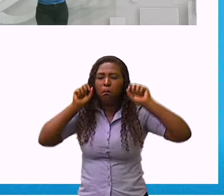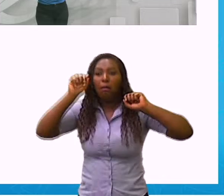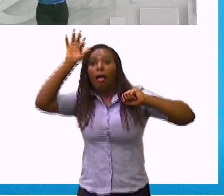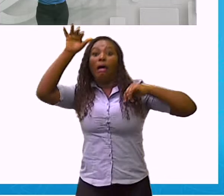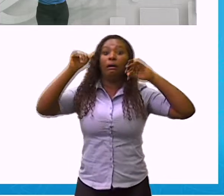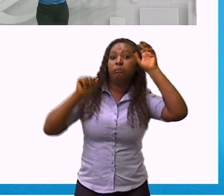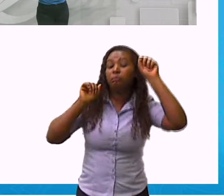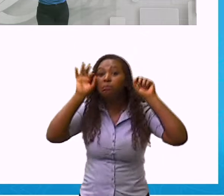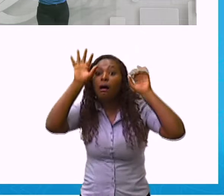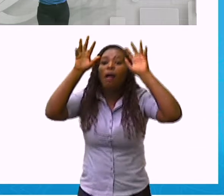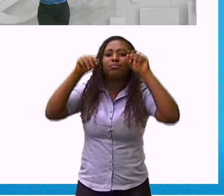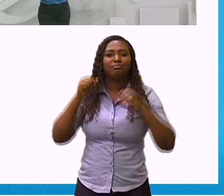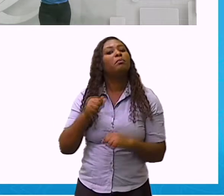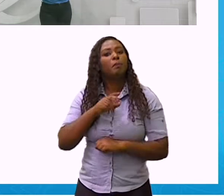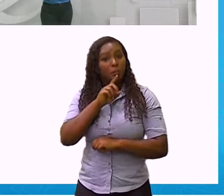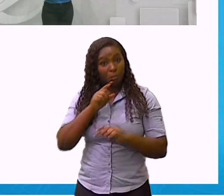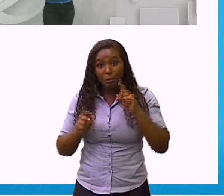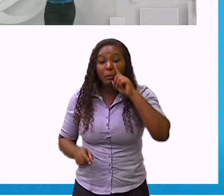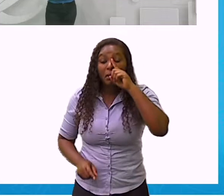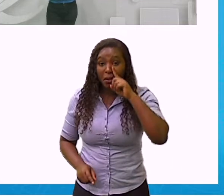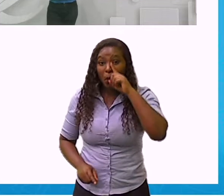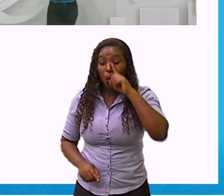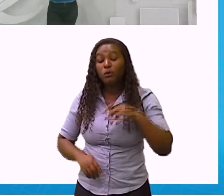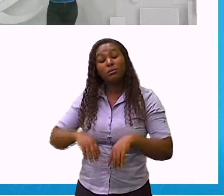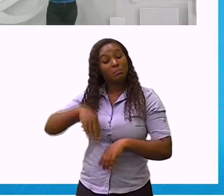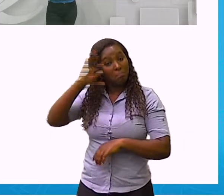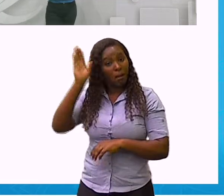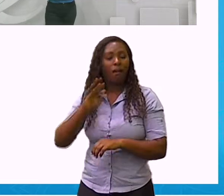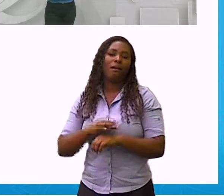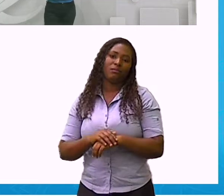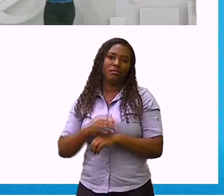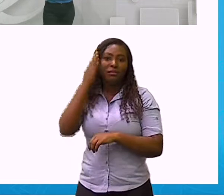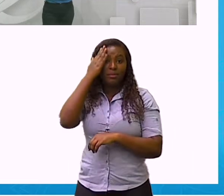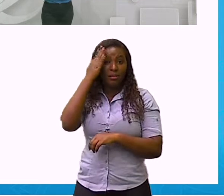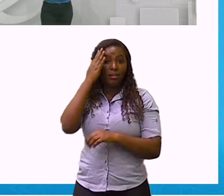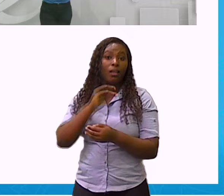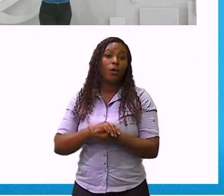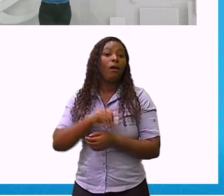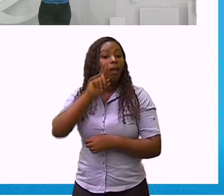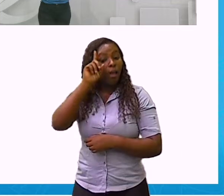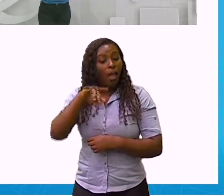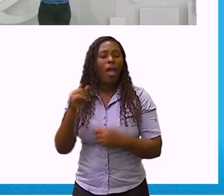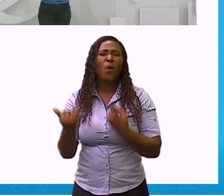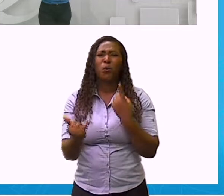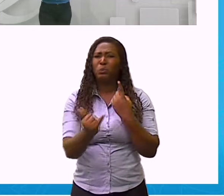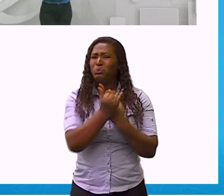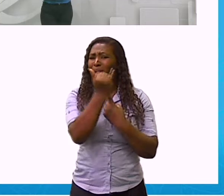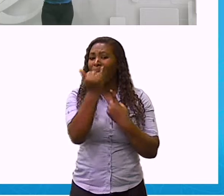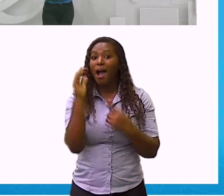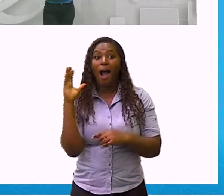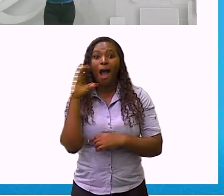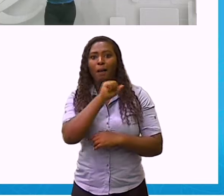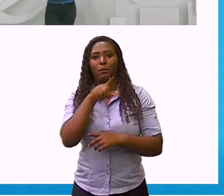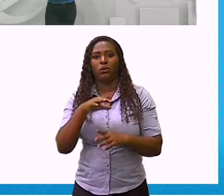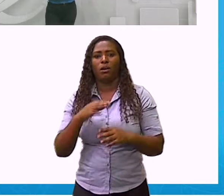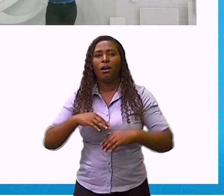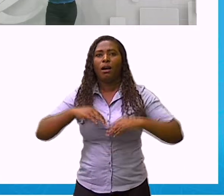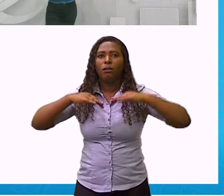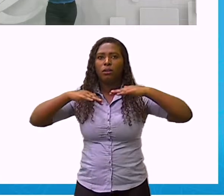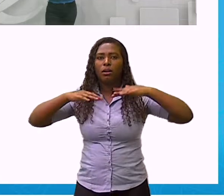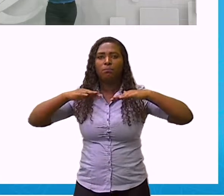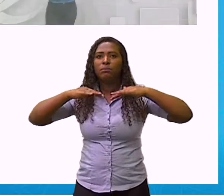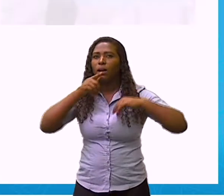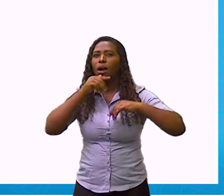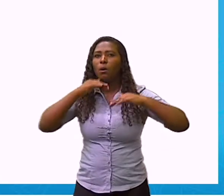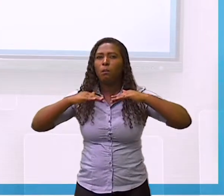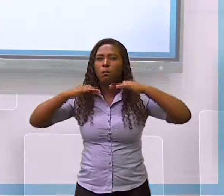não há risco, tá? O afogamento, ele é um acidente rápido e silencioso. Então, para que